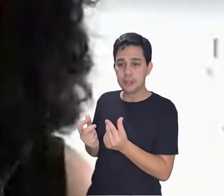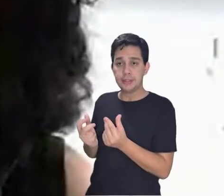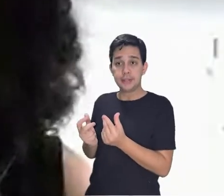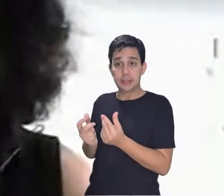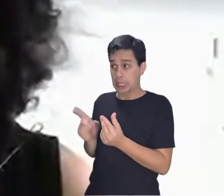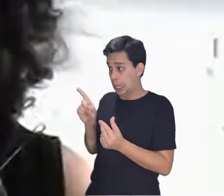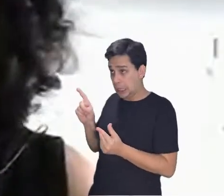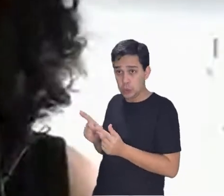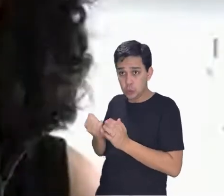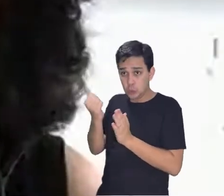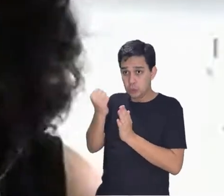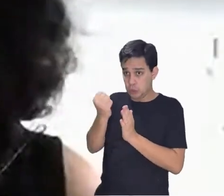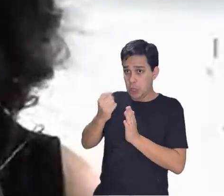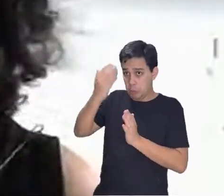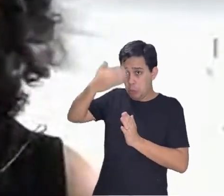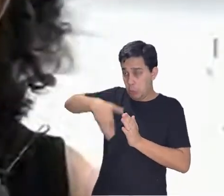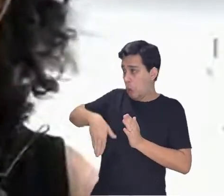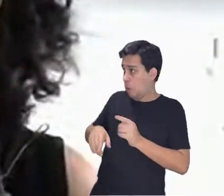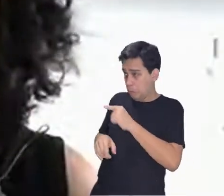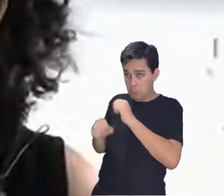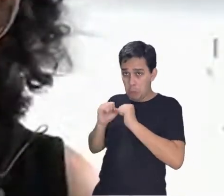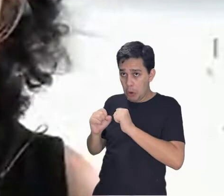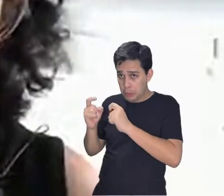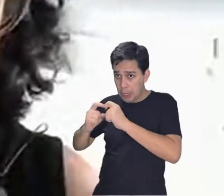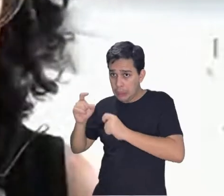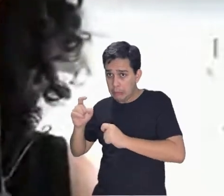inapropriado, manuseando